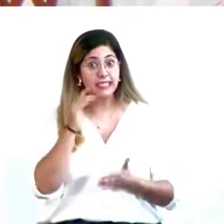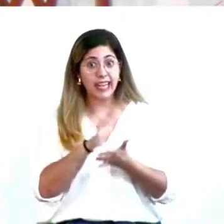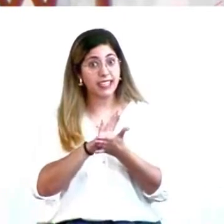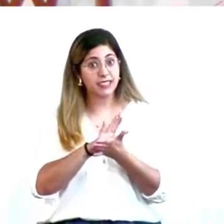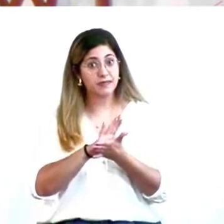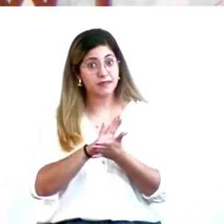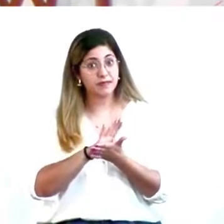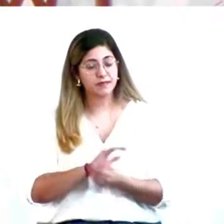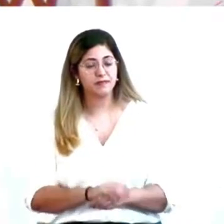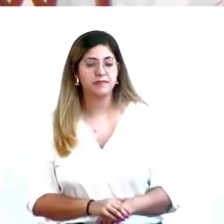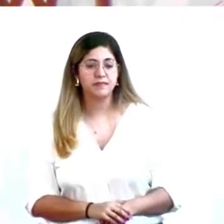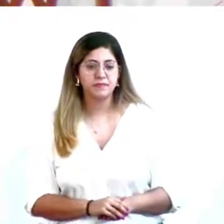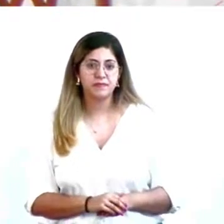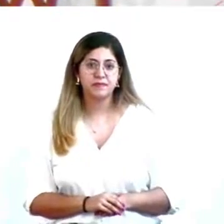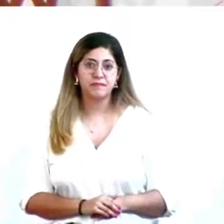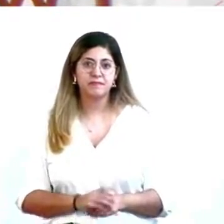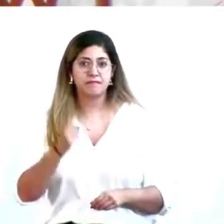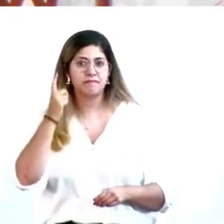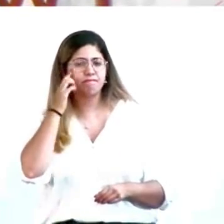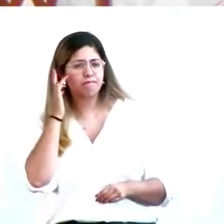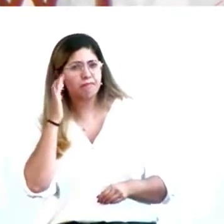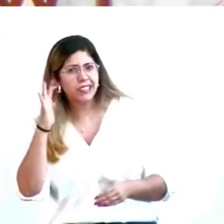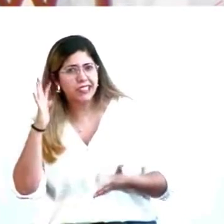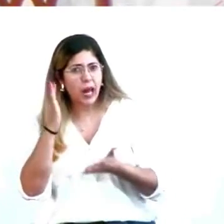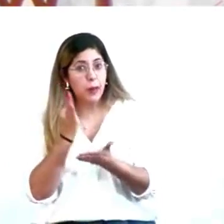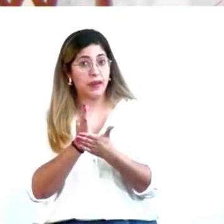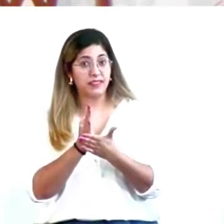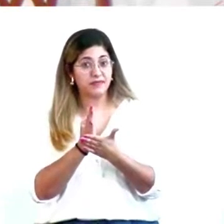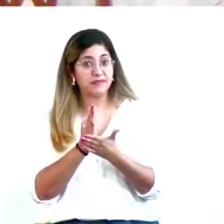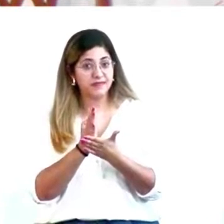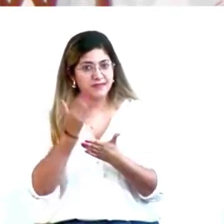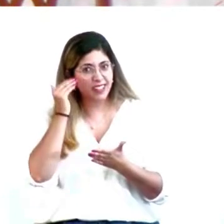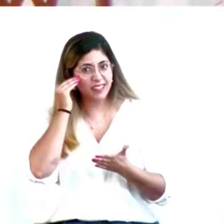entre vós pensamento ou prática.